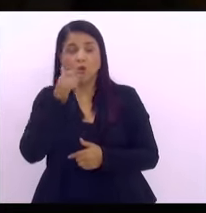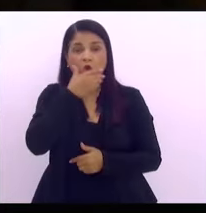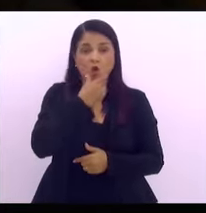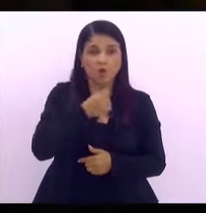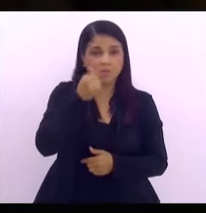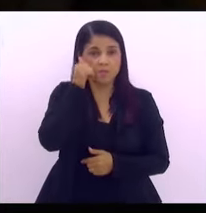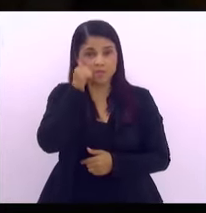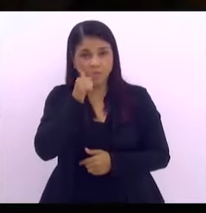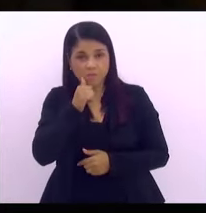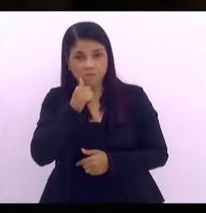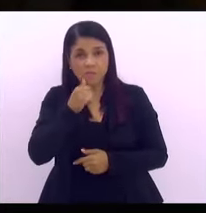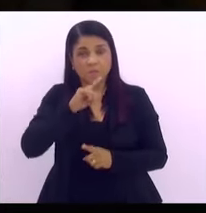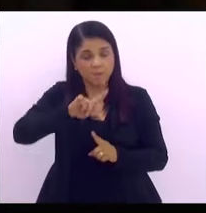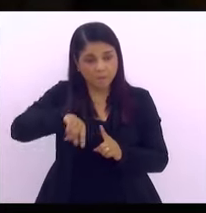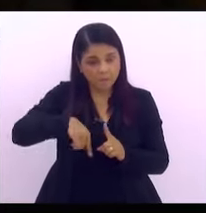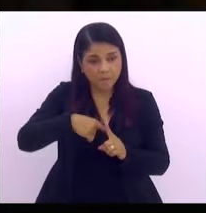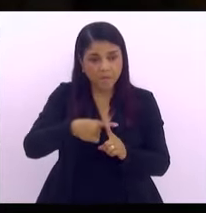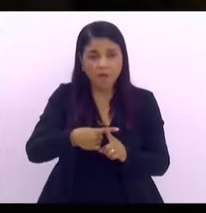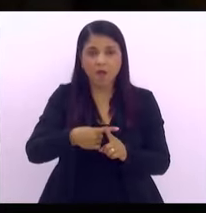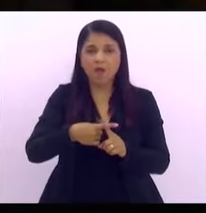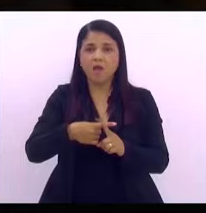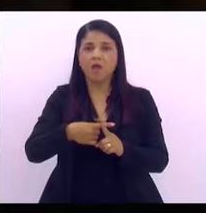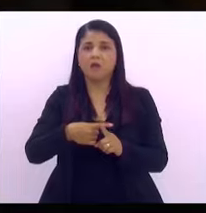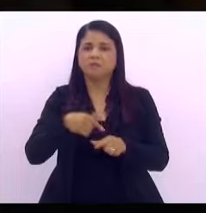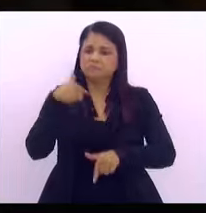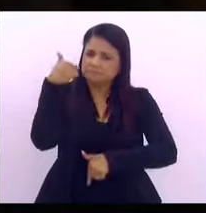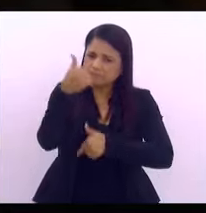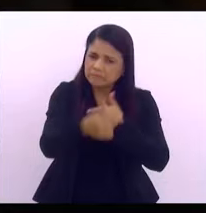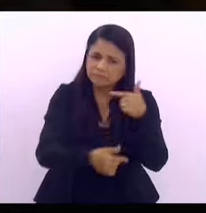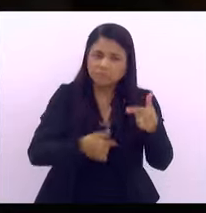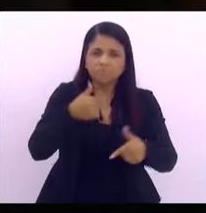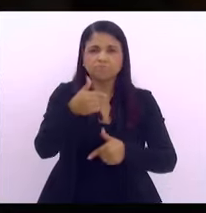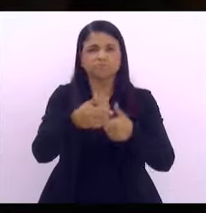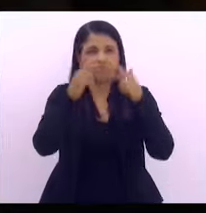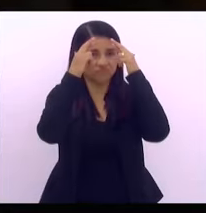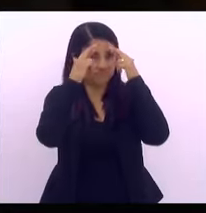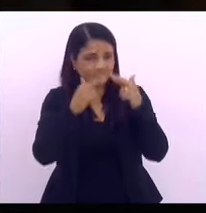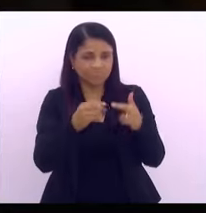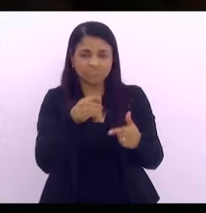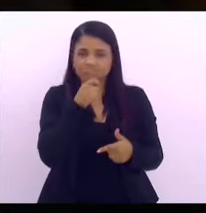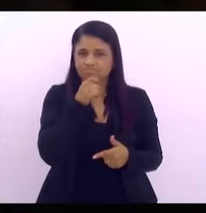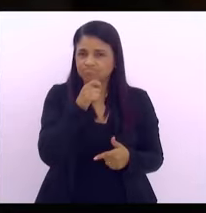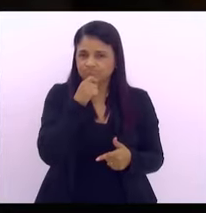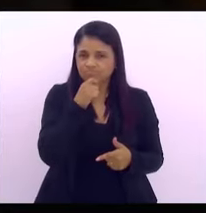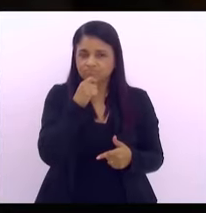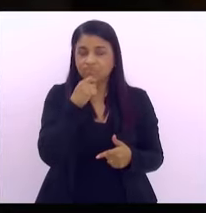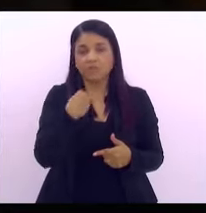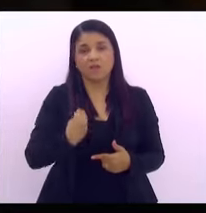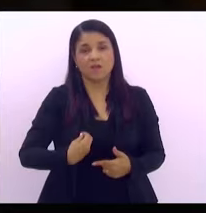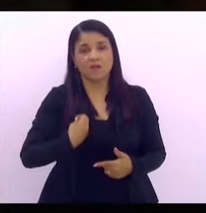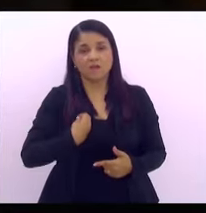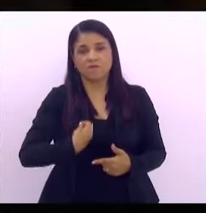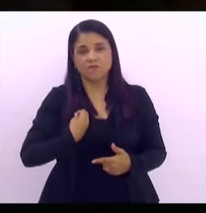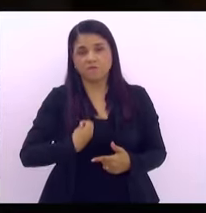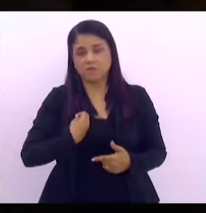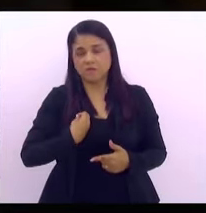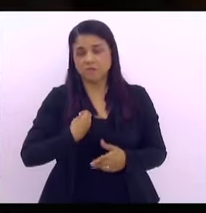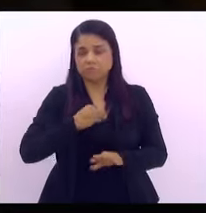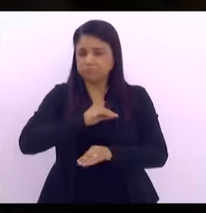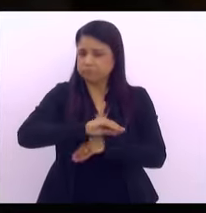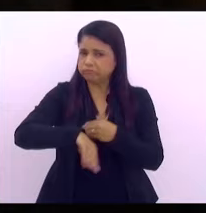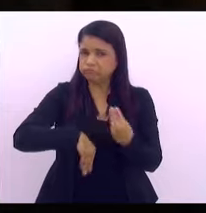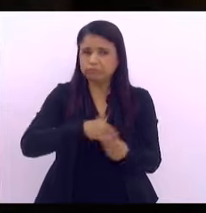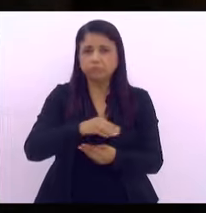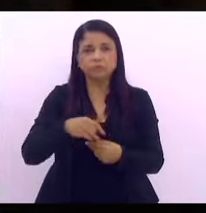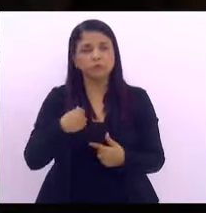trabalhadores sejam mais hiperexplorados, tenham a sua jornada desrespeitada, a sua vida laboral desregulada, e que não tenham direito